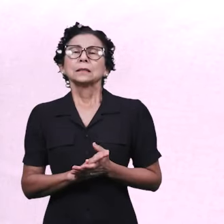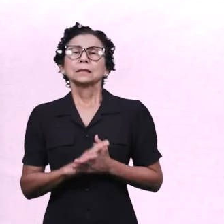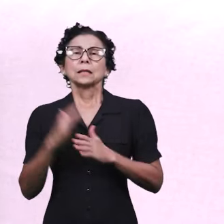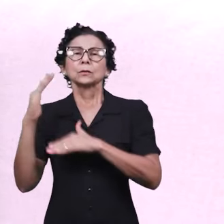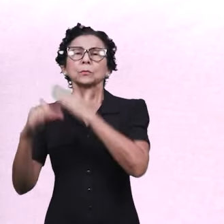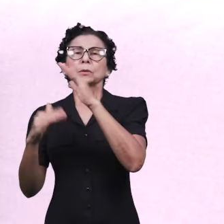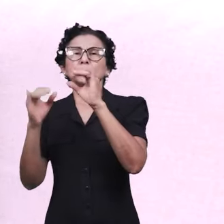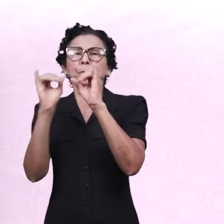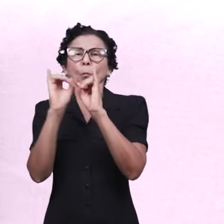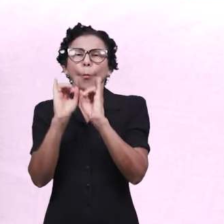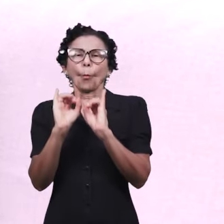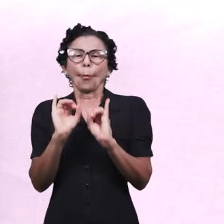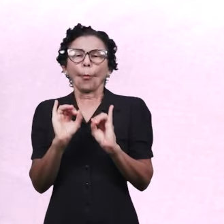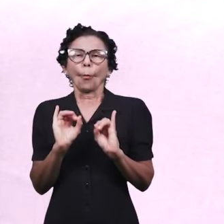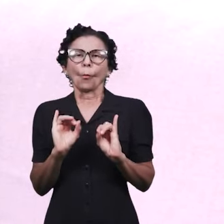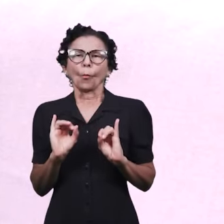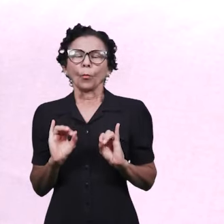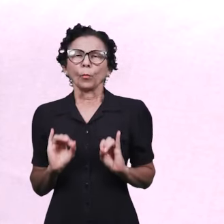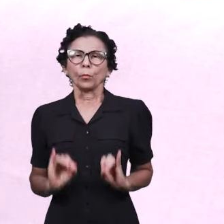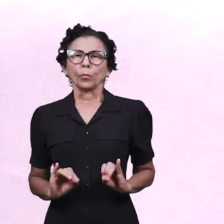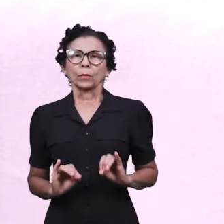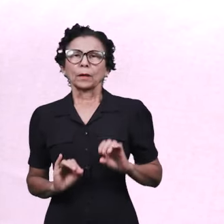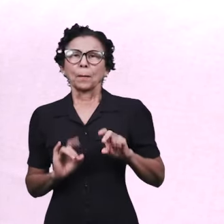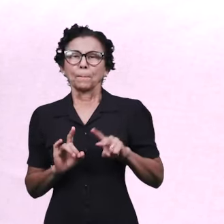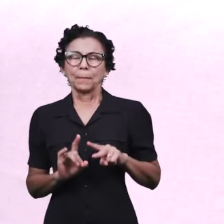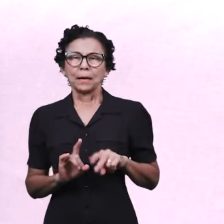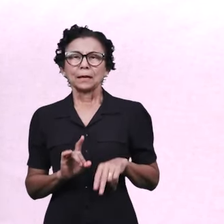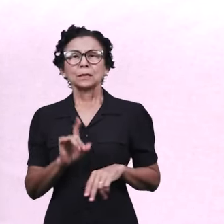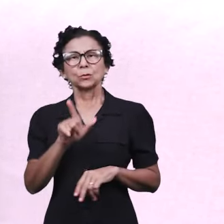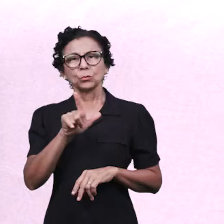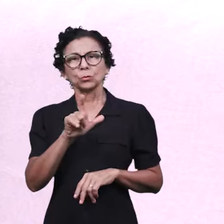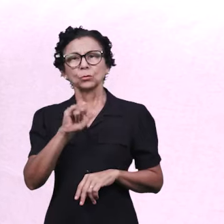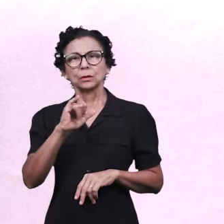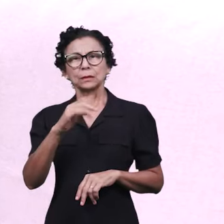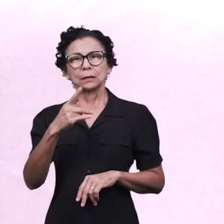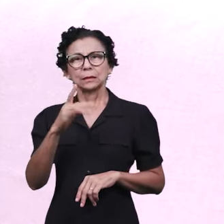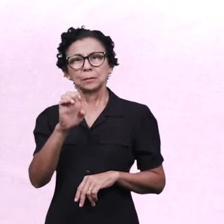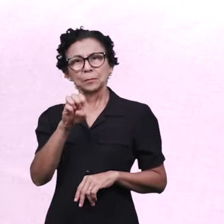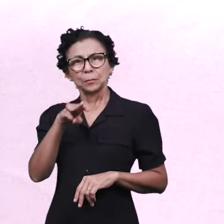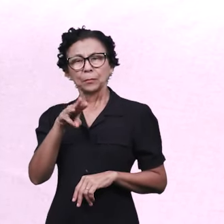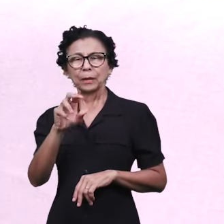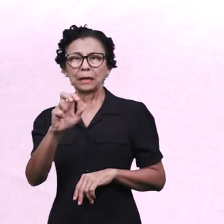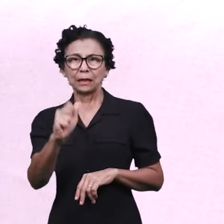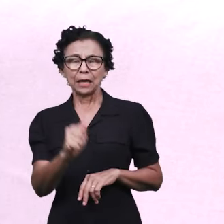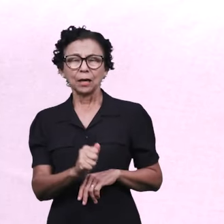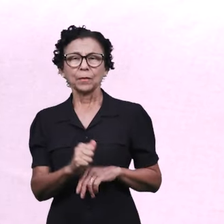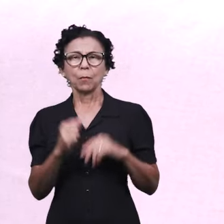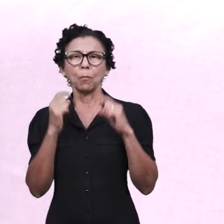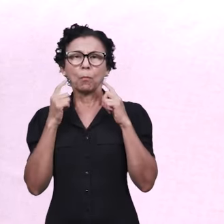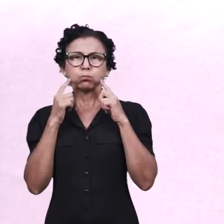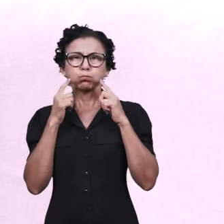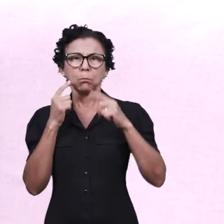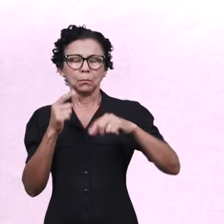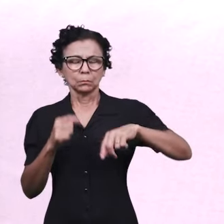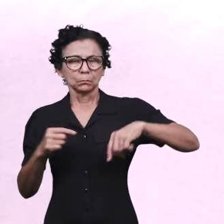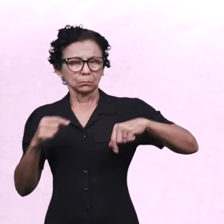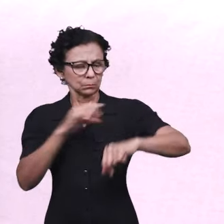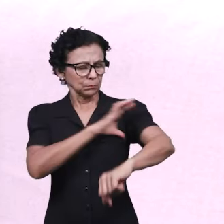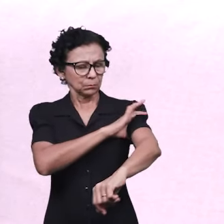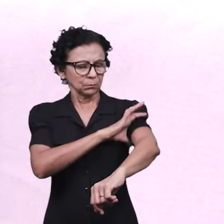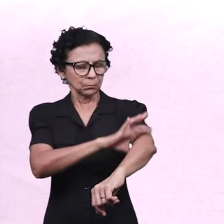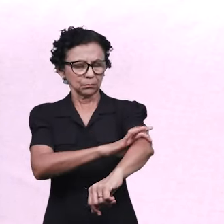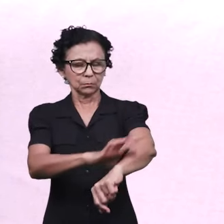ela vai continuar ali porque ela ela é um tecido inflamado então isso torna eh esse